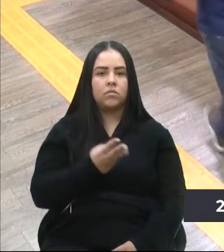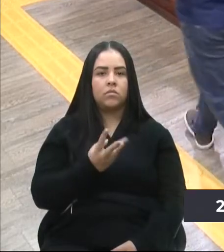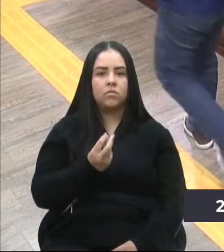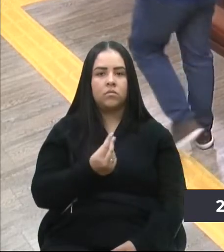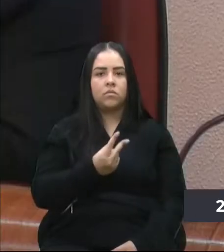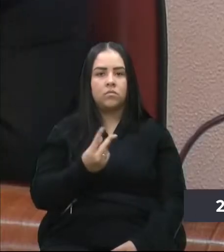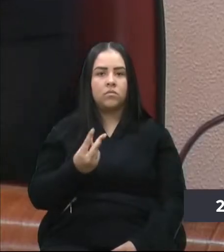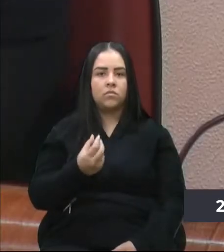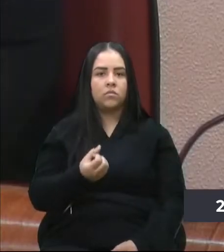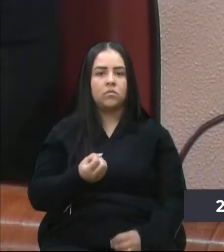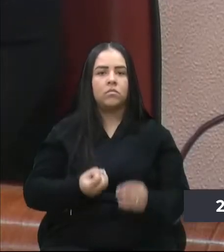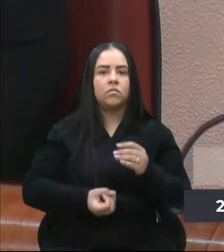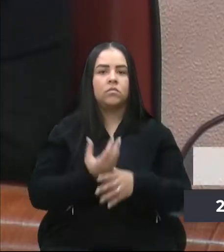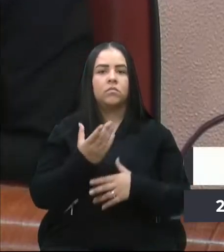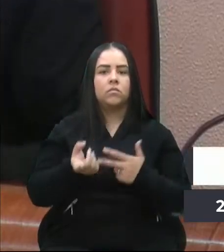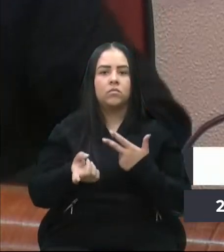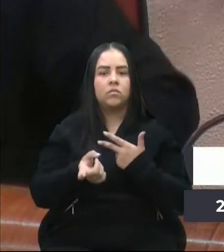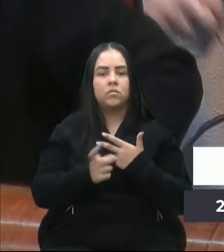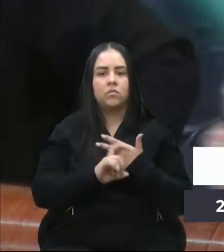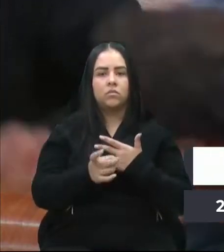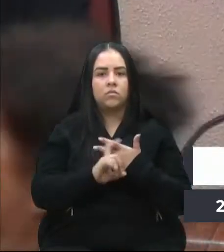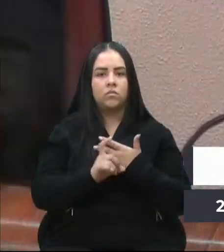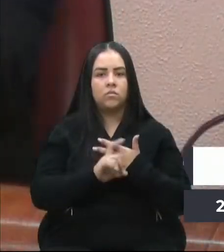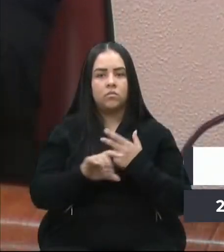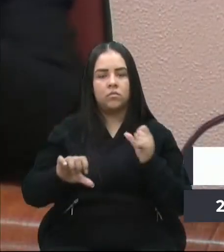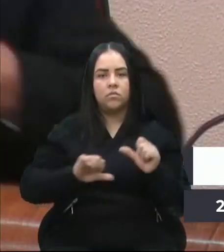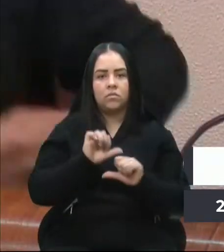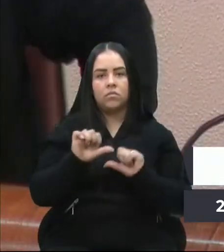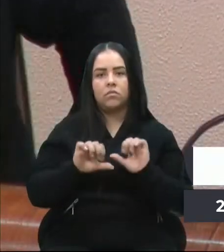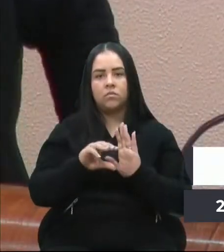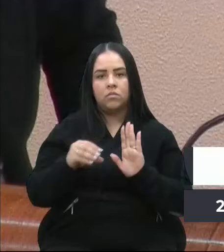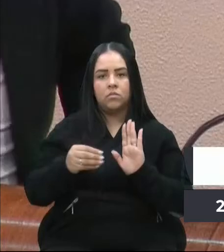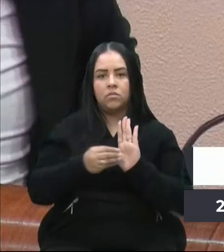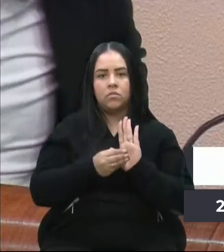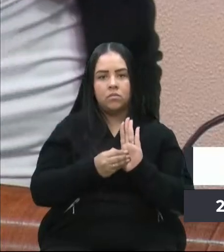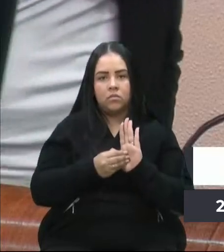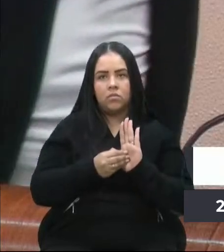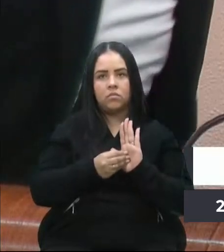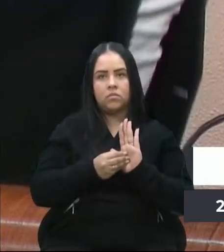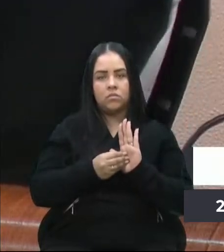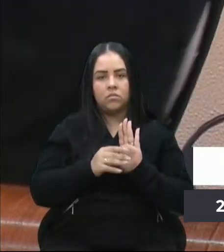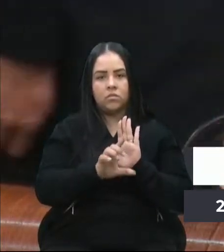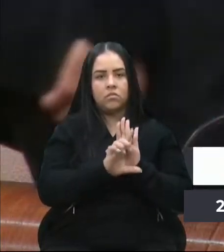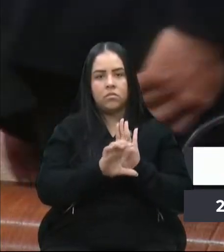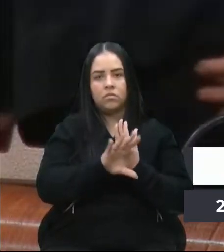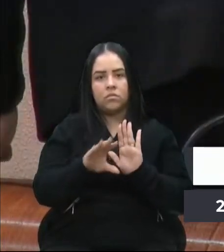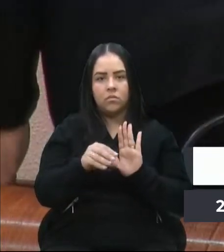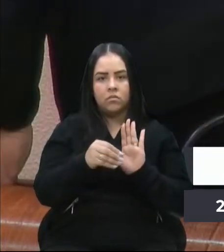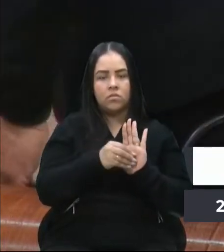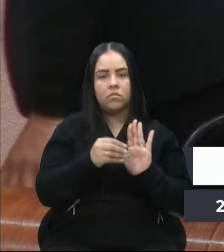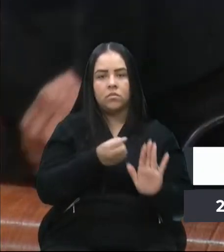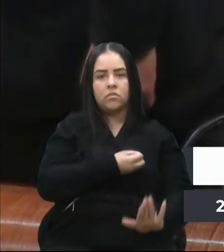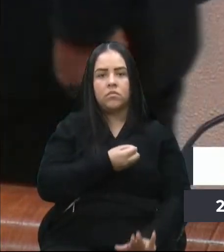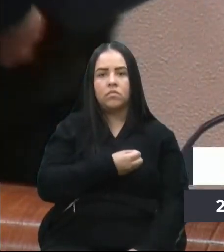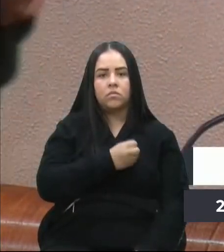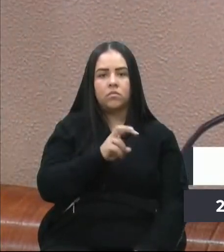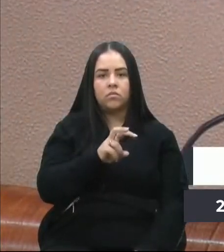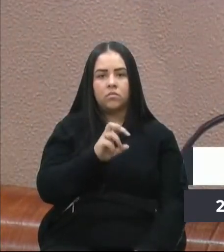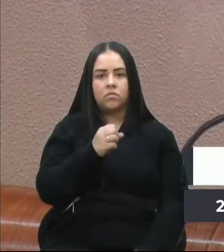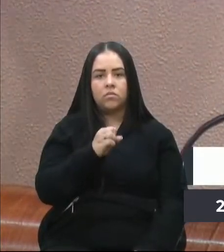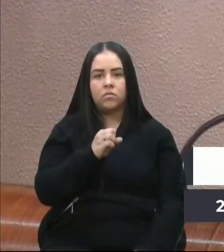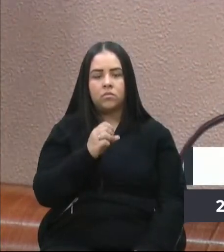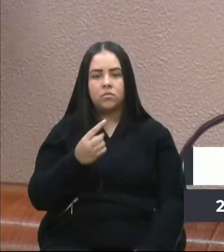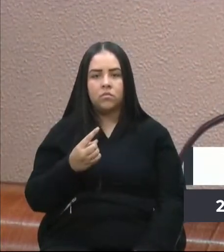143/2022, de autoria do Poder Executivo, que altera e acresce dispositivos à Lei Complementar número